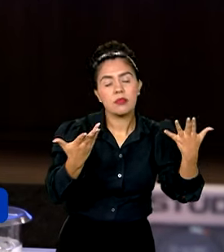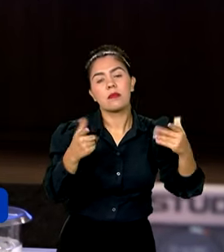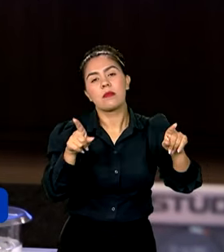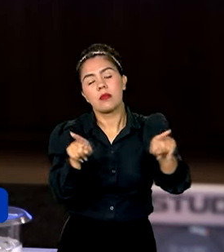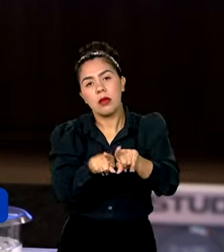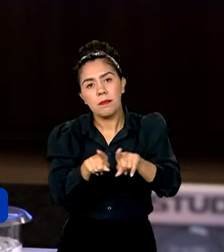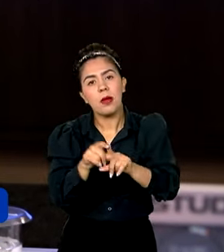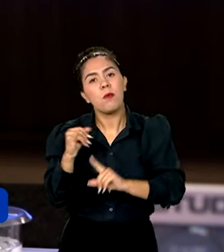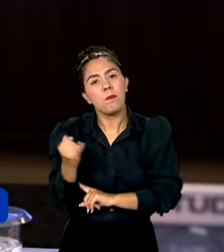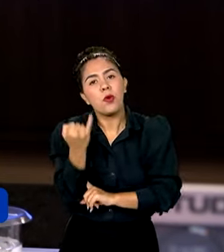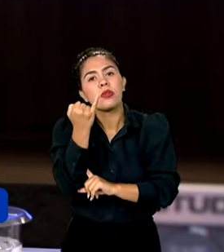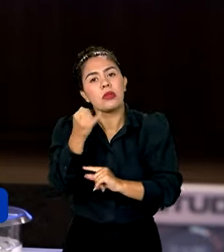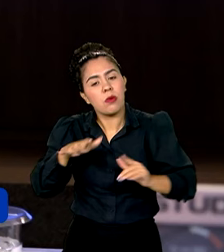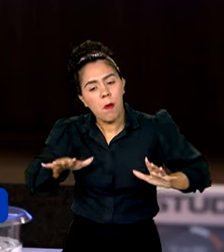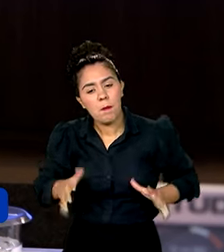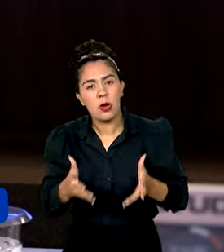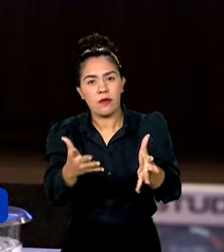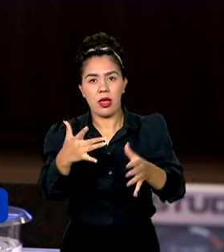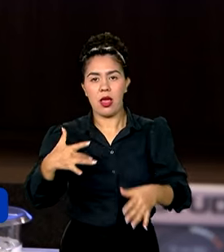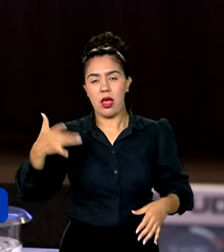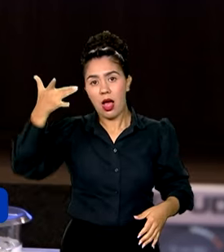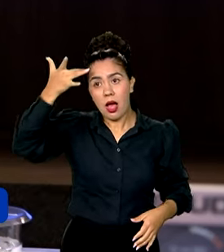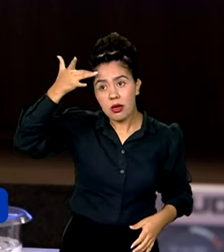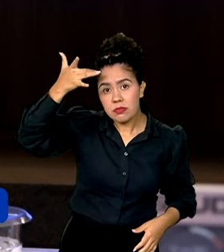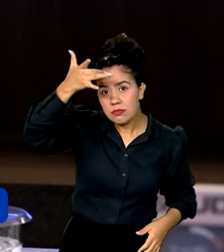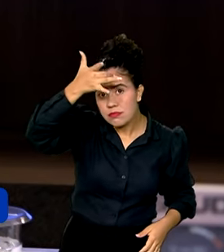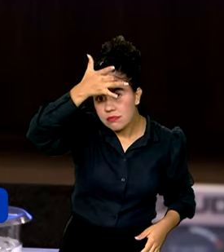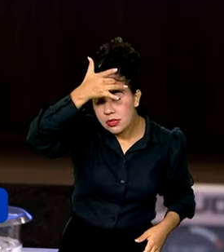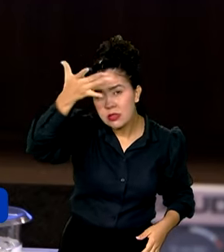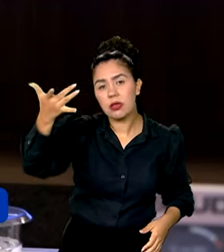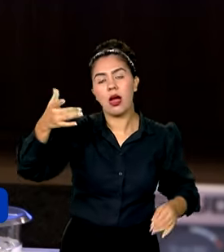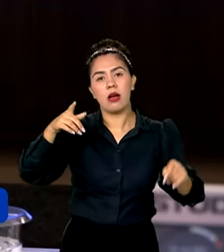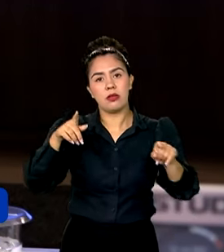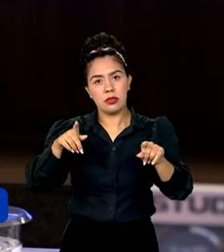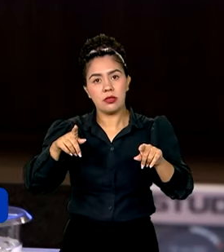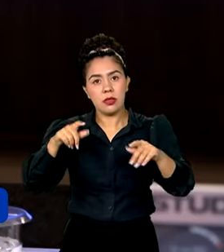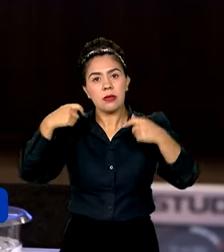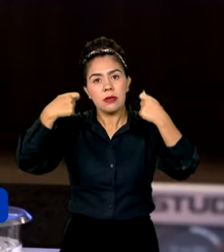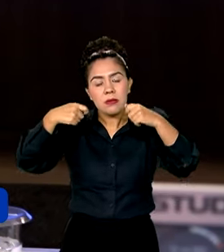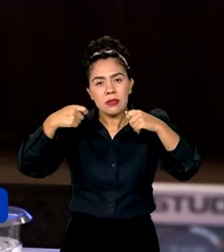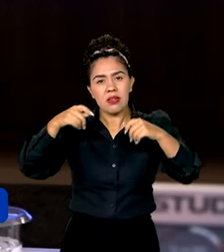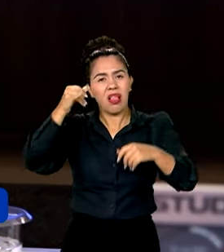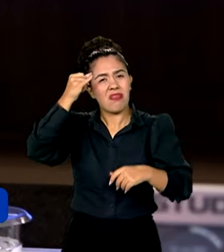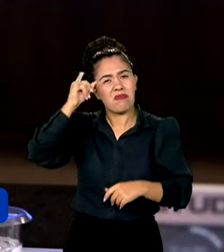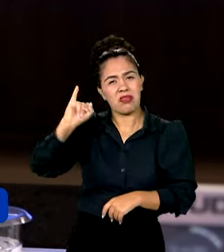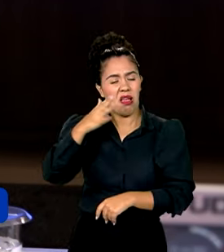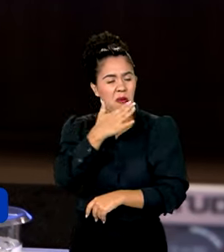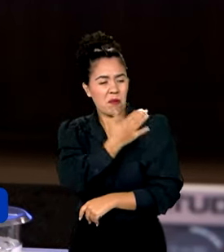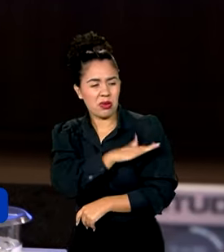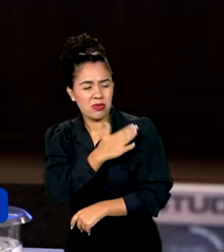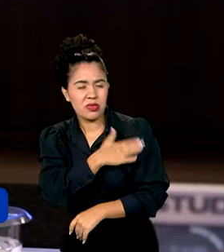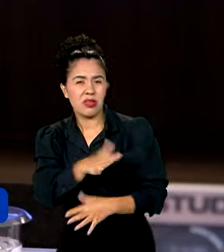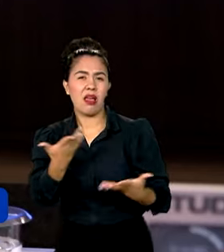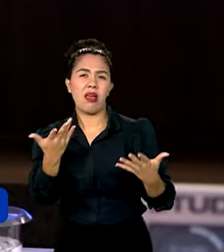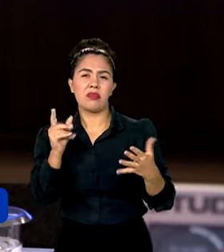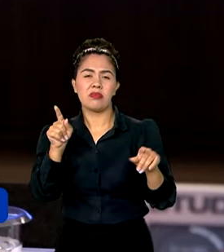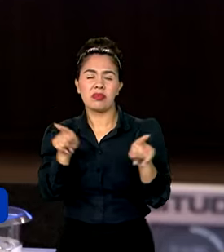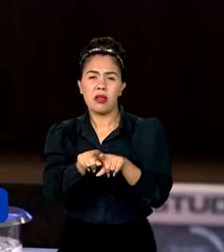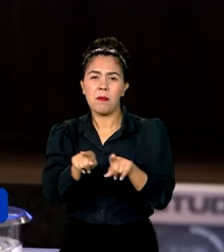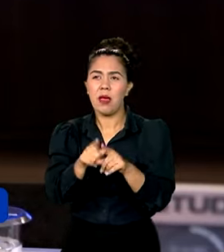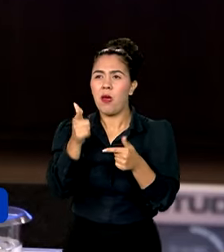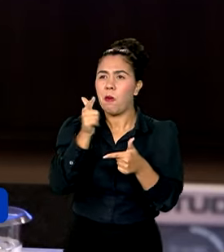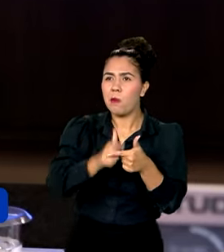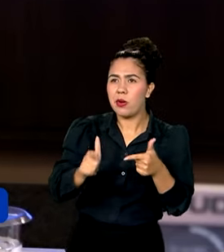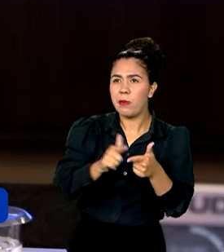importante promover também a saúde mental eh sem tratar com preconceito problemas eh sem tratar